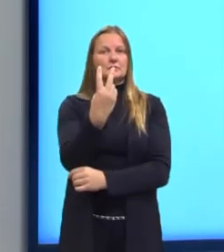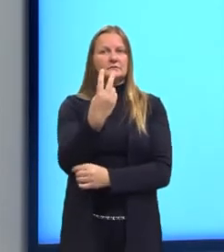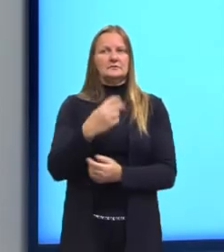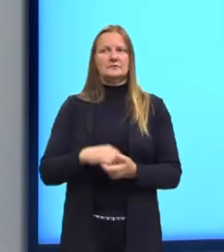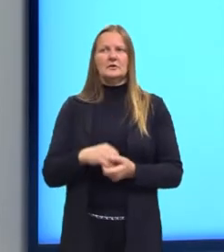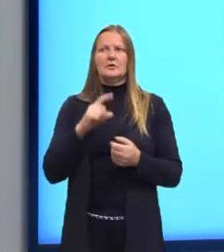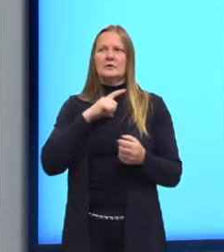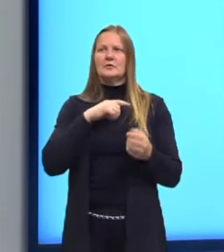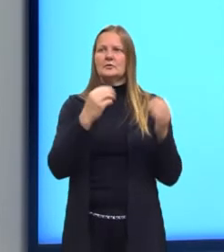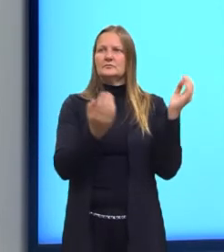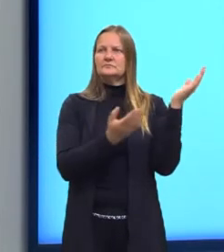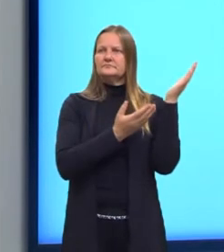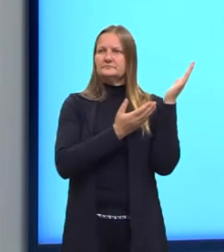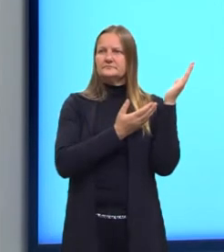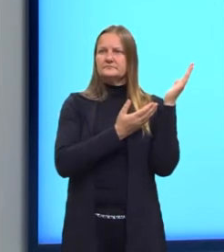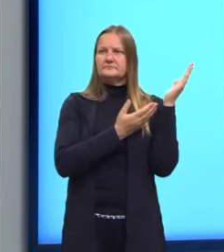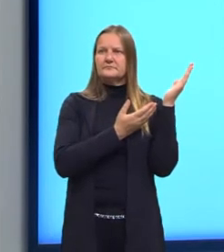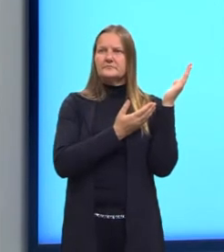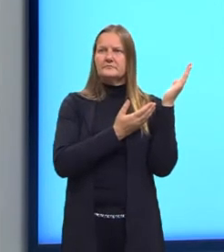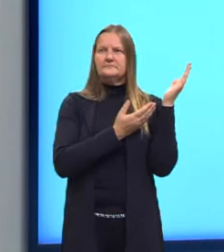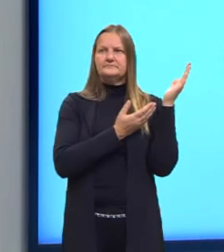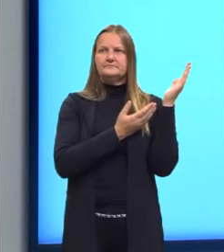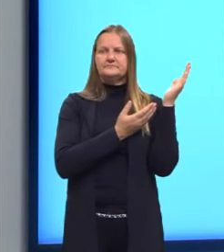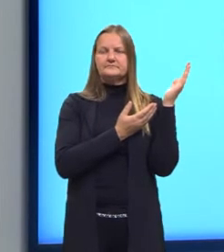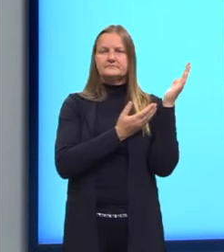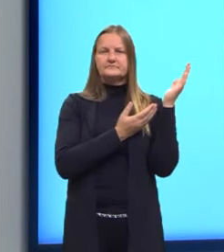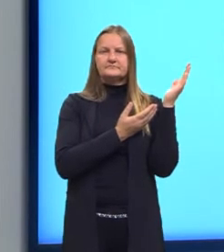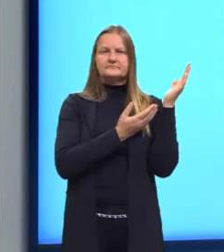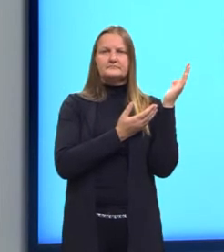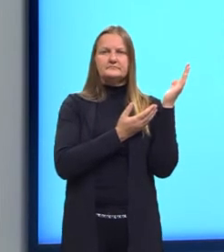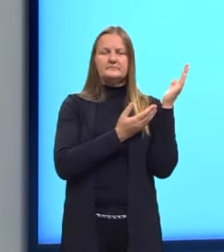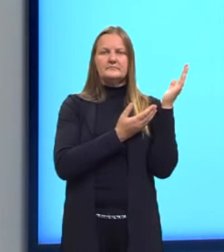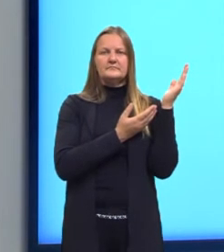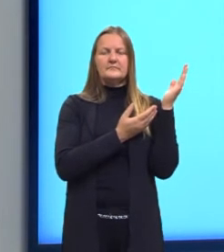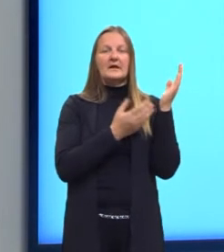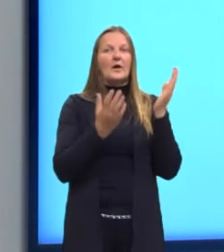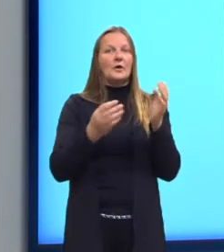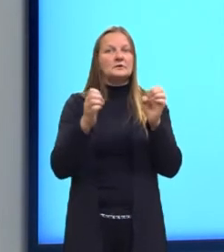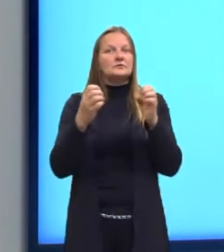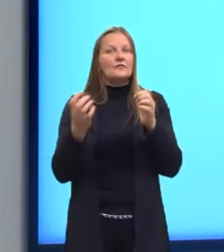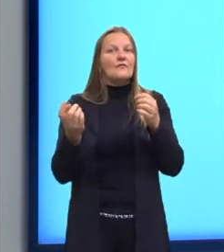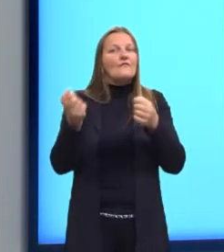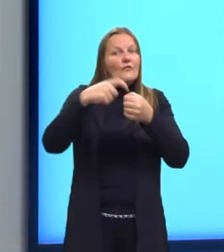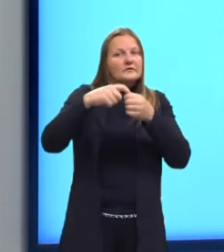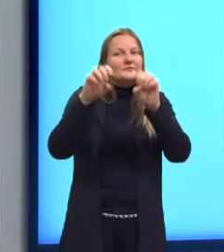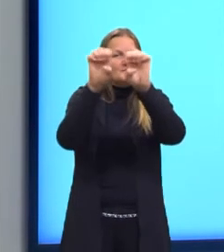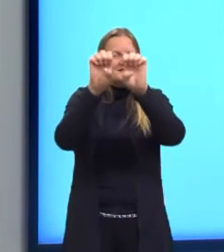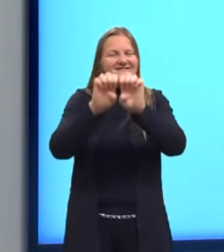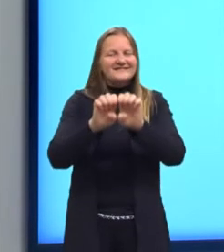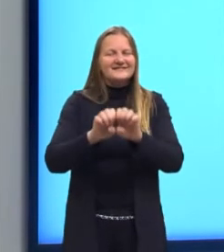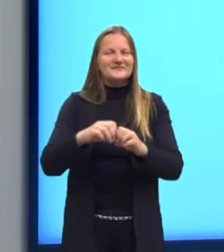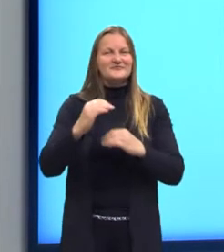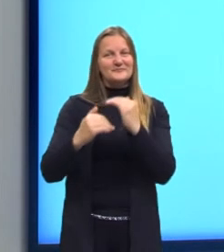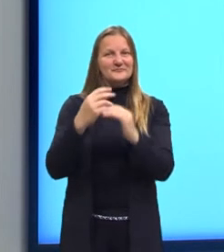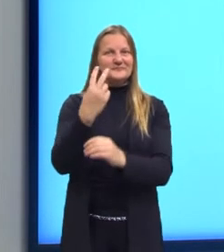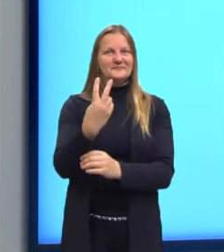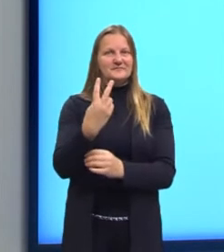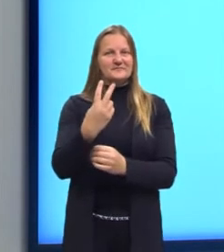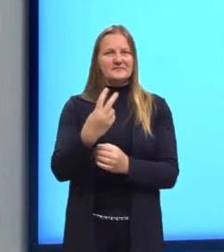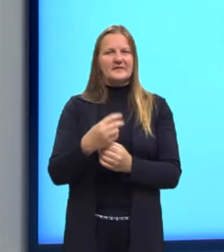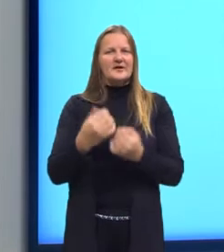que que nós temos no desenvolvimento 2 para este esqueleto Como é o esqueleto do desenvolvimento 2